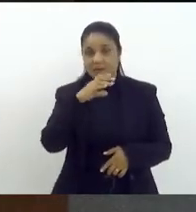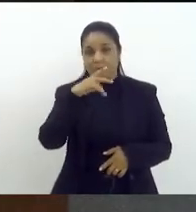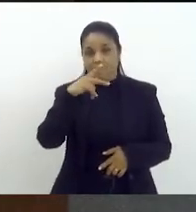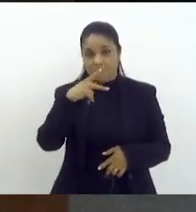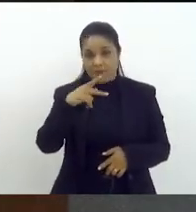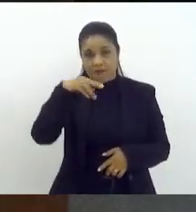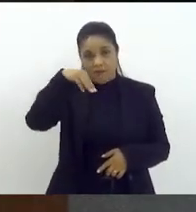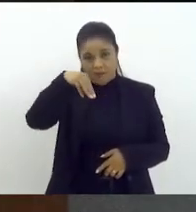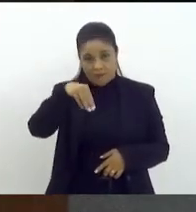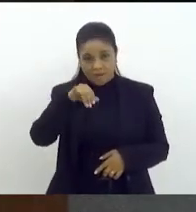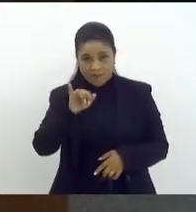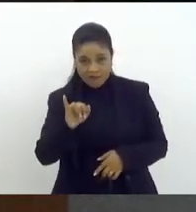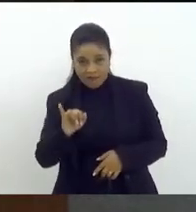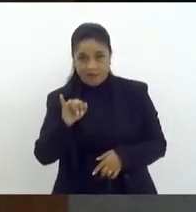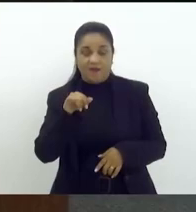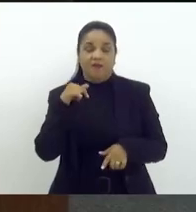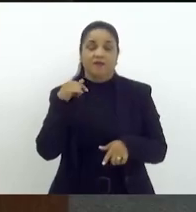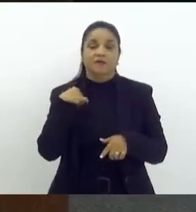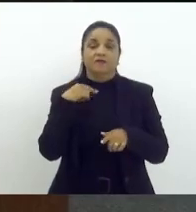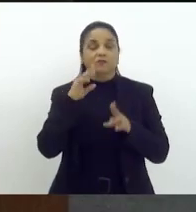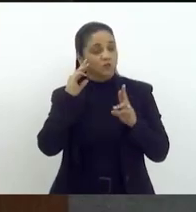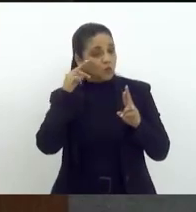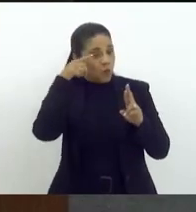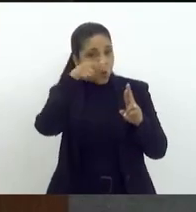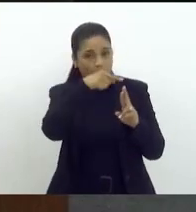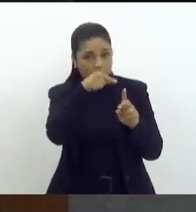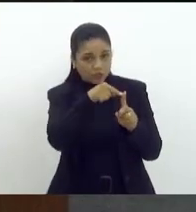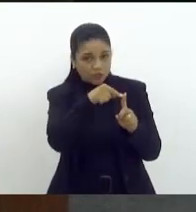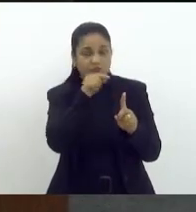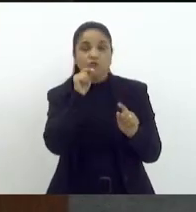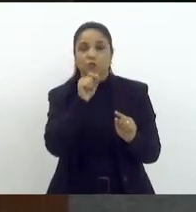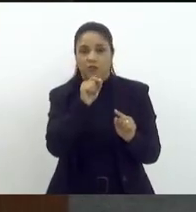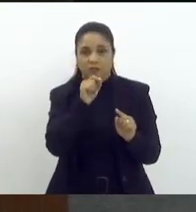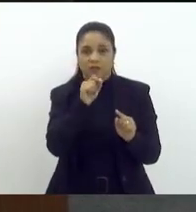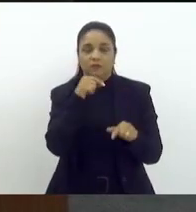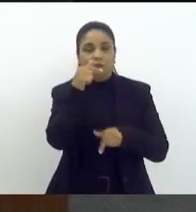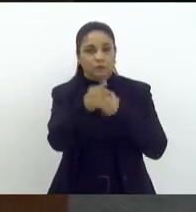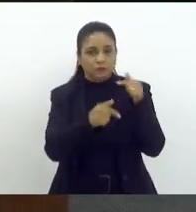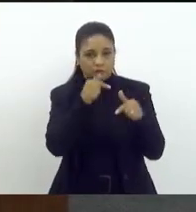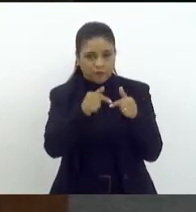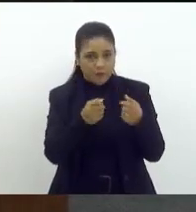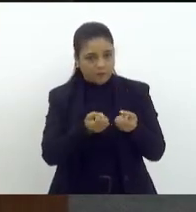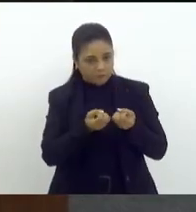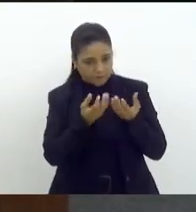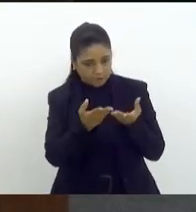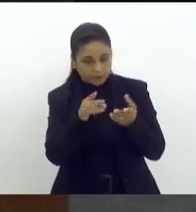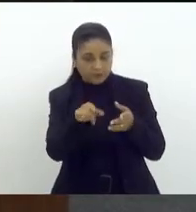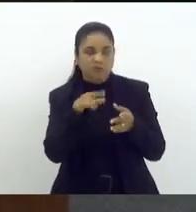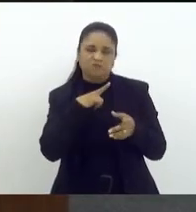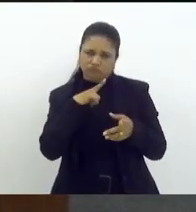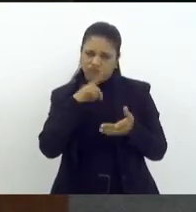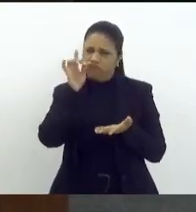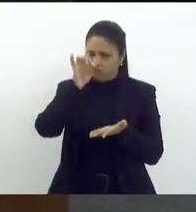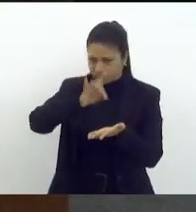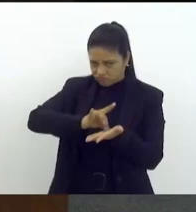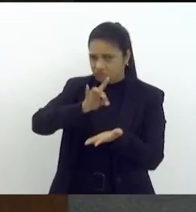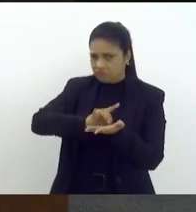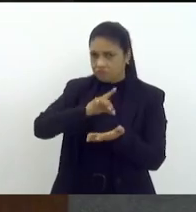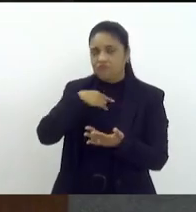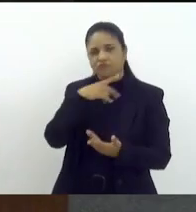dos serviços concedidos existe uma realidade Deputado Rodrigo Bacelar importante